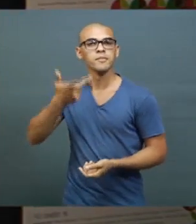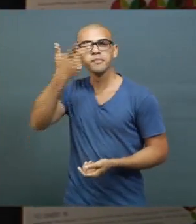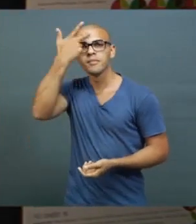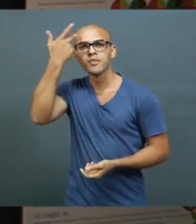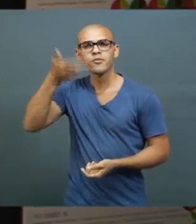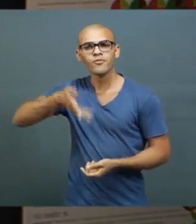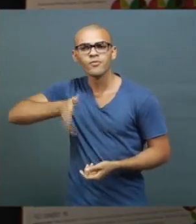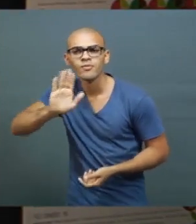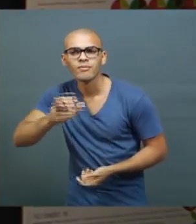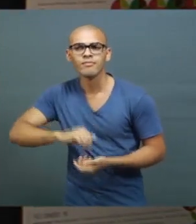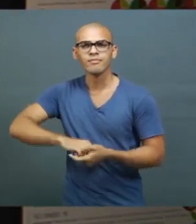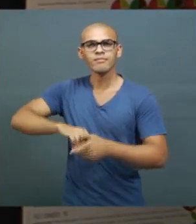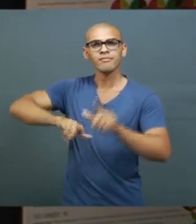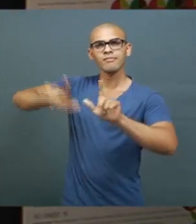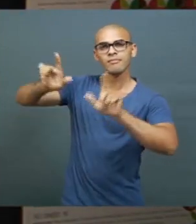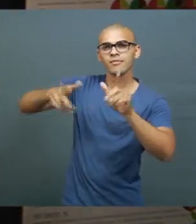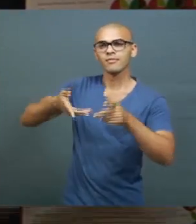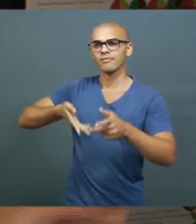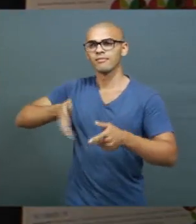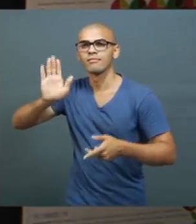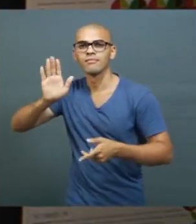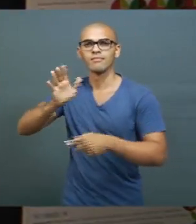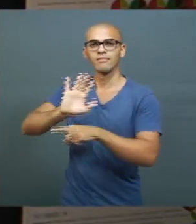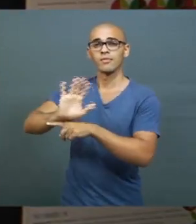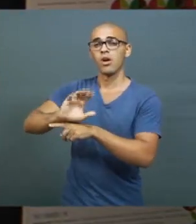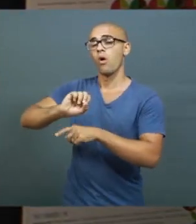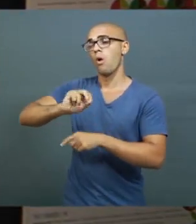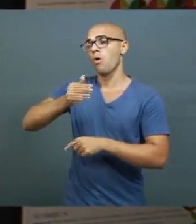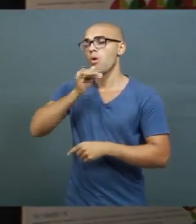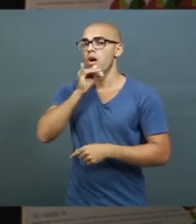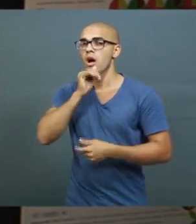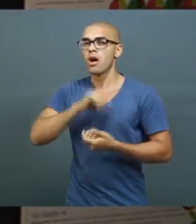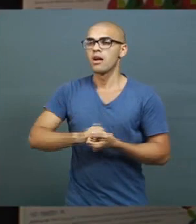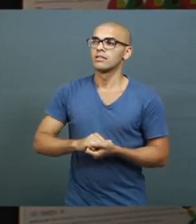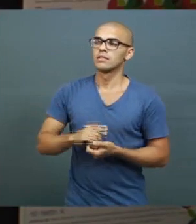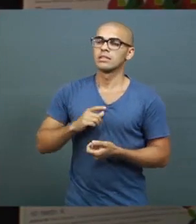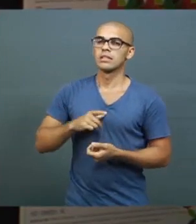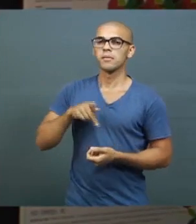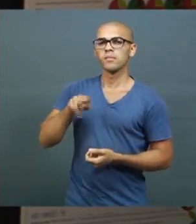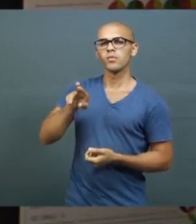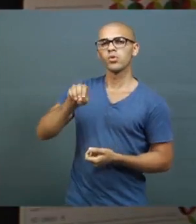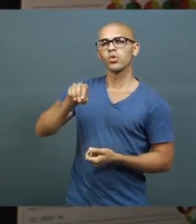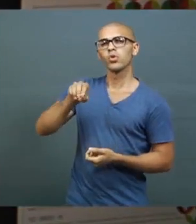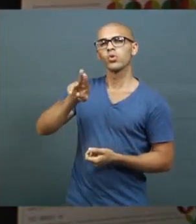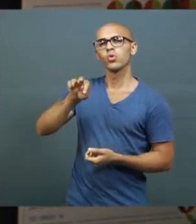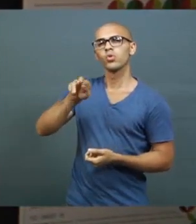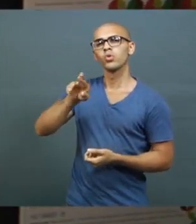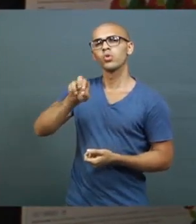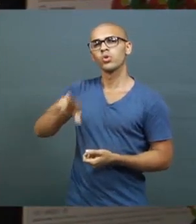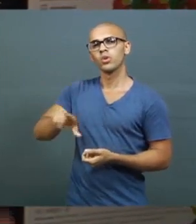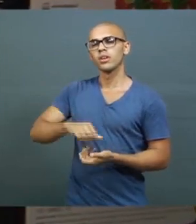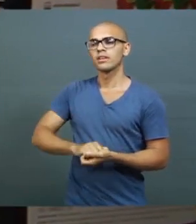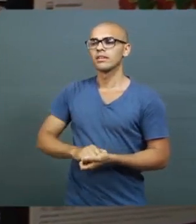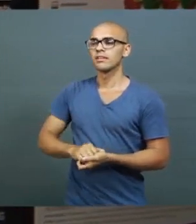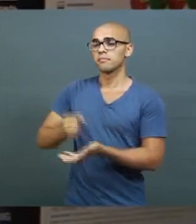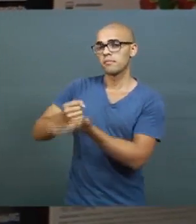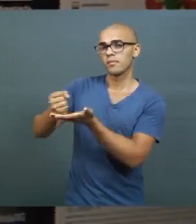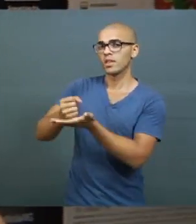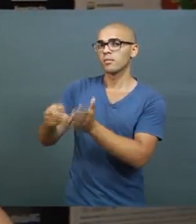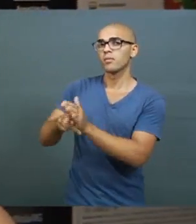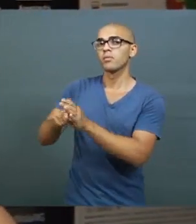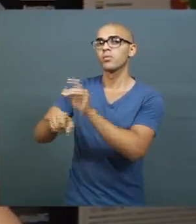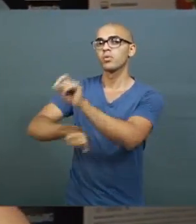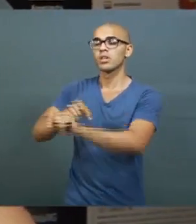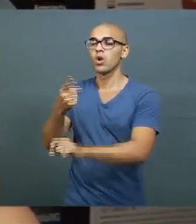quanto interesses em cinema, ou mesmo são produtores que contratam artistas isolados, atores, para fazer alguma produção. A diferença